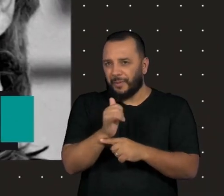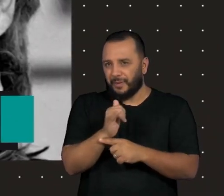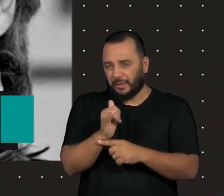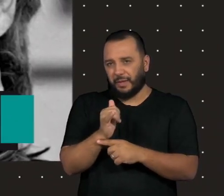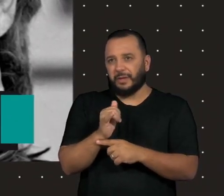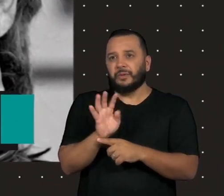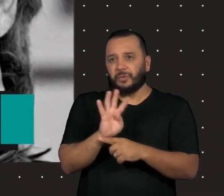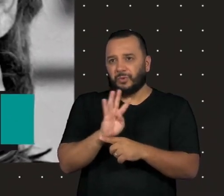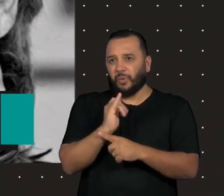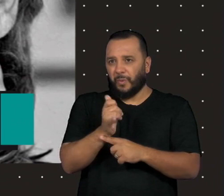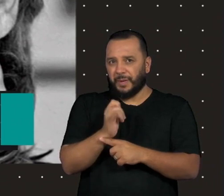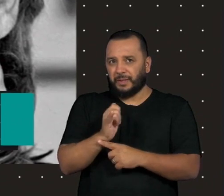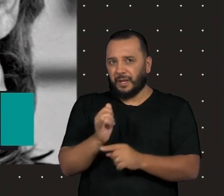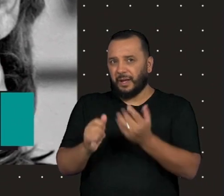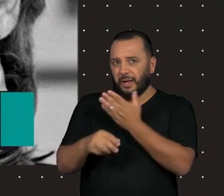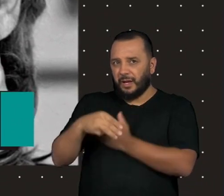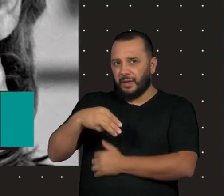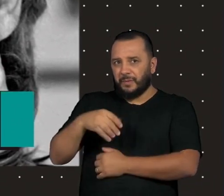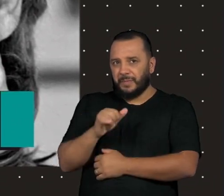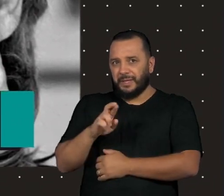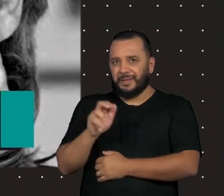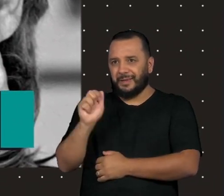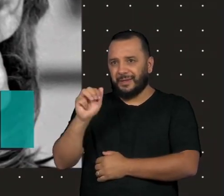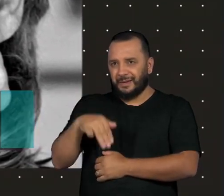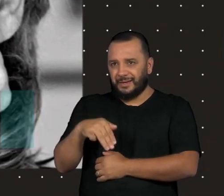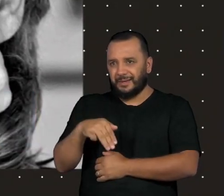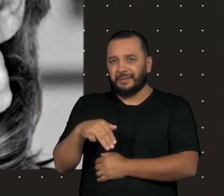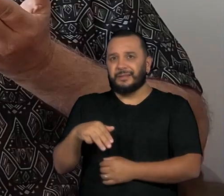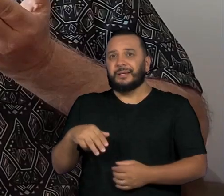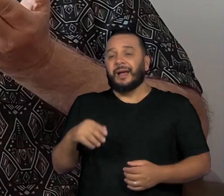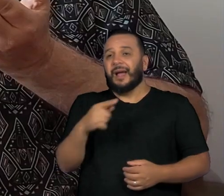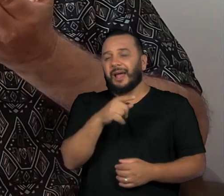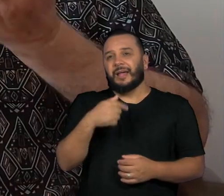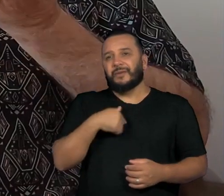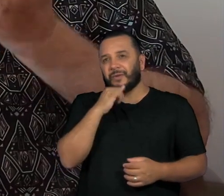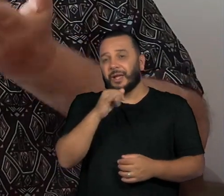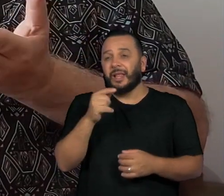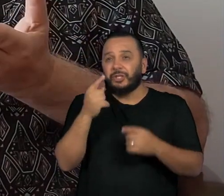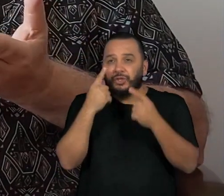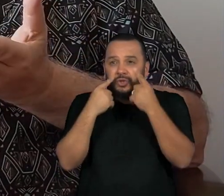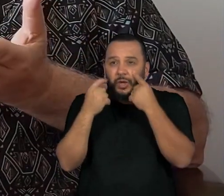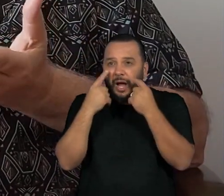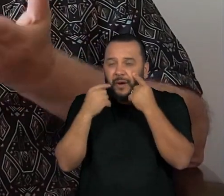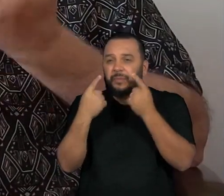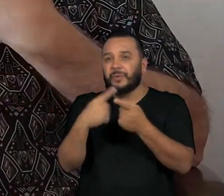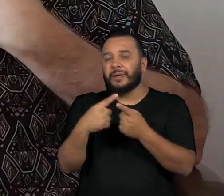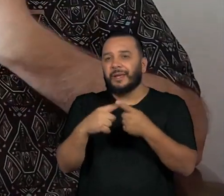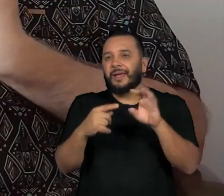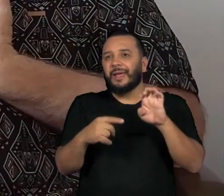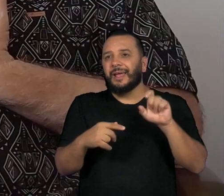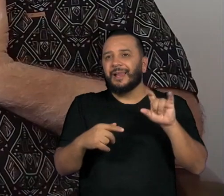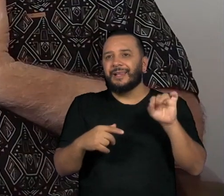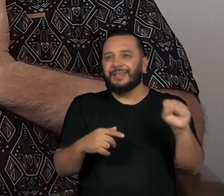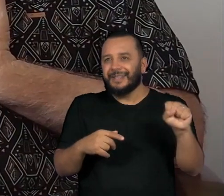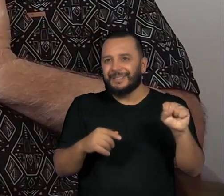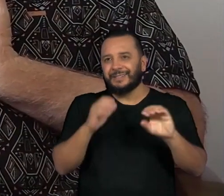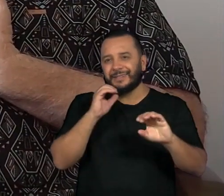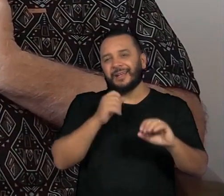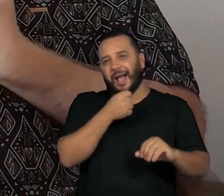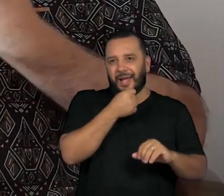dizia que ela chorava na plateia porque a Elis Regina cantava para ela. Ana, você cantava para